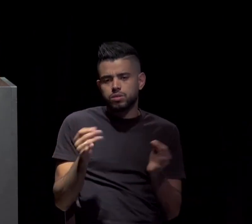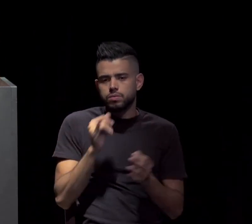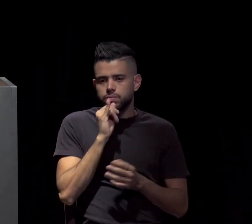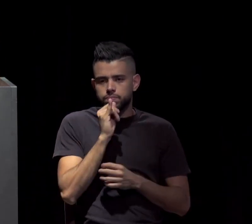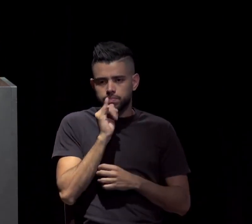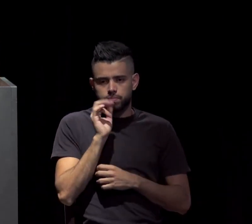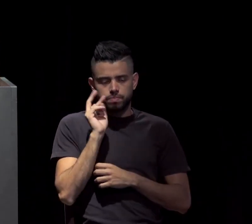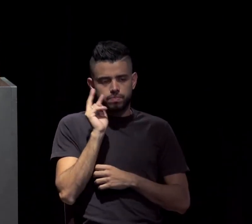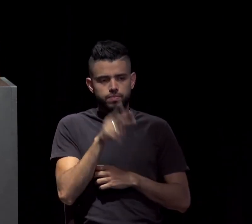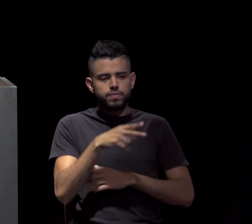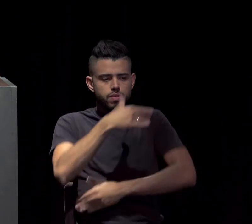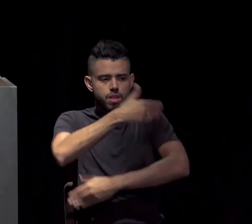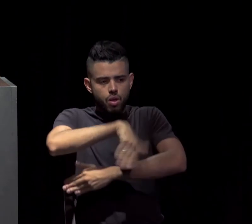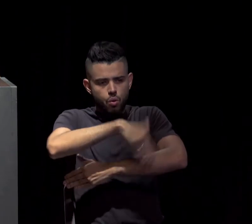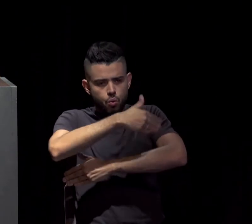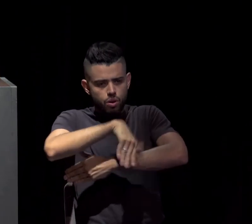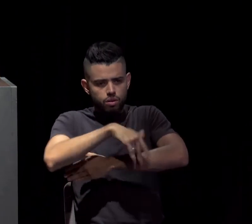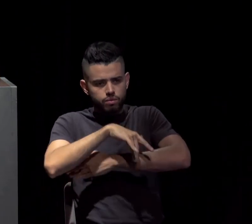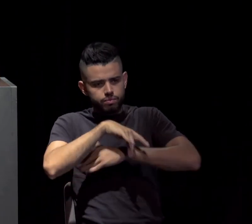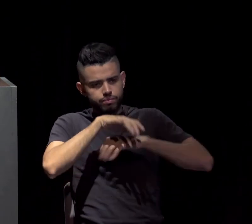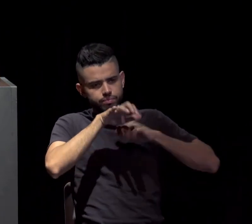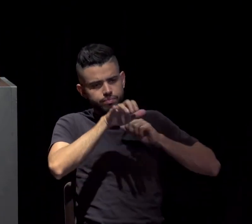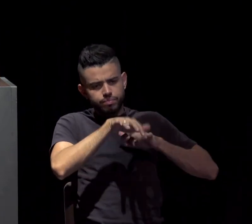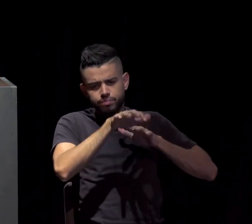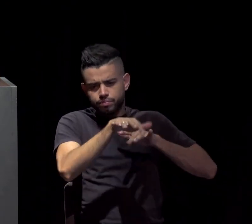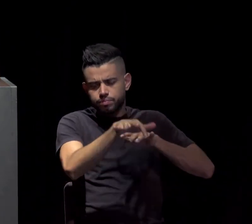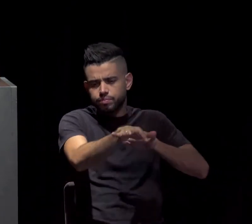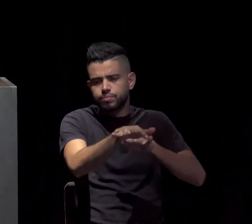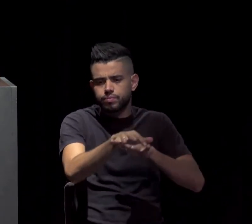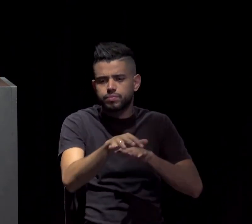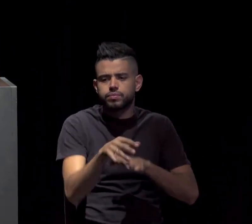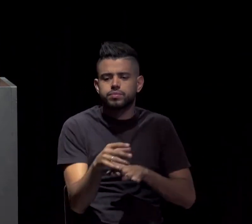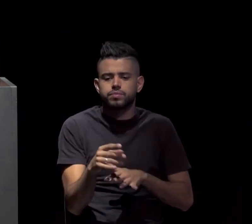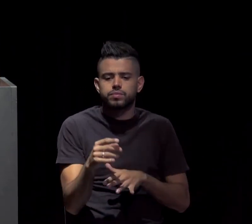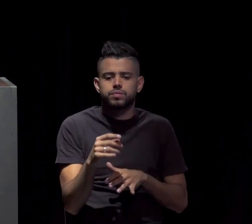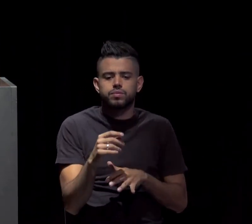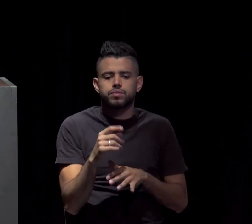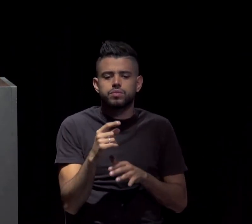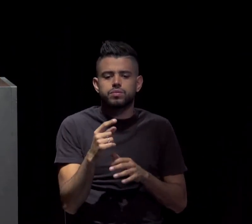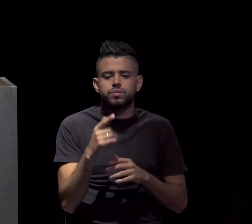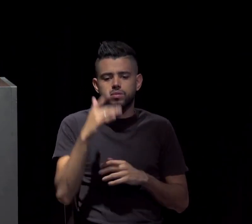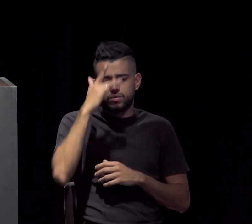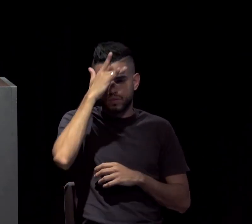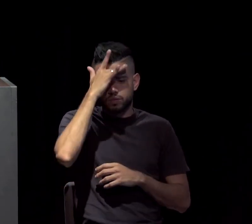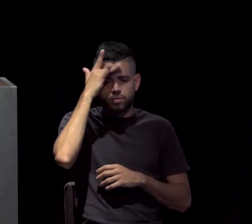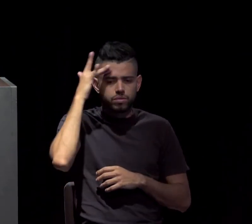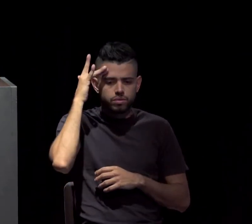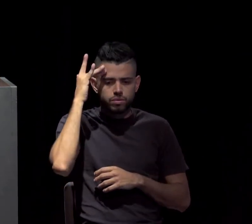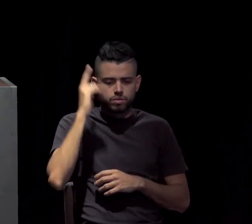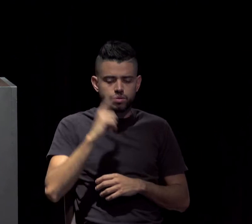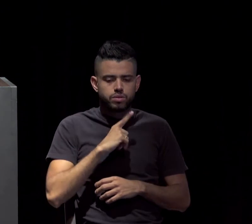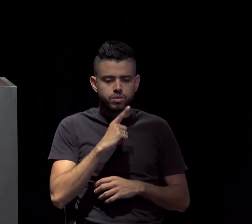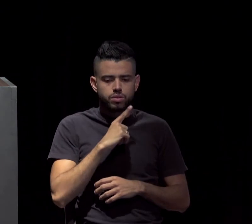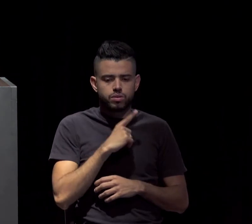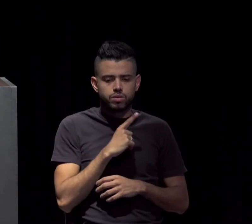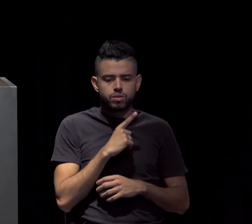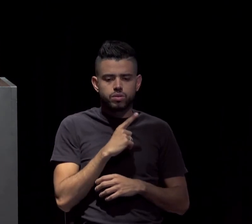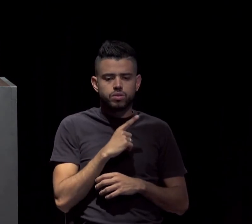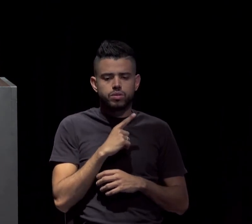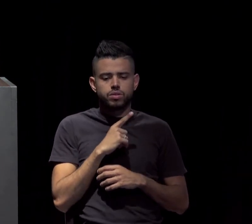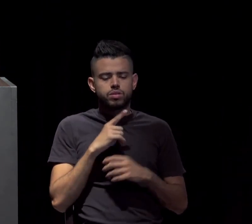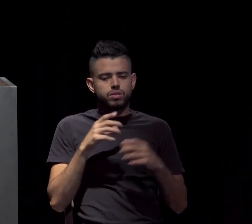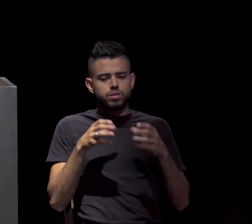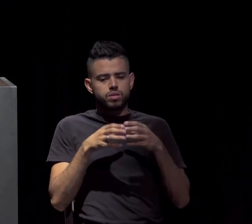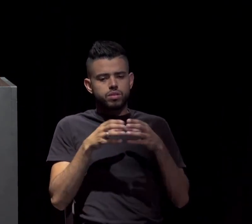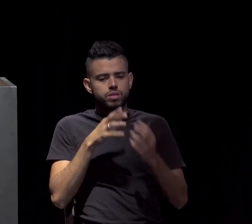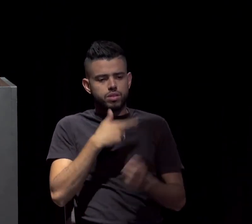cortejo de Congado nas ruas, nós temos que imaginar que, por detrás, os devotos do Rosário estão vinculados às irmandades